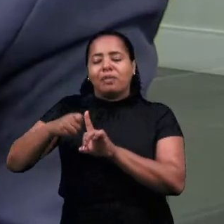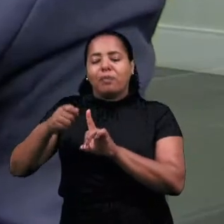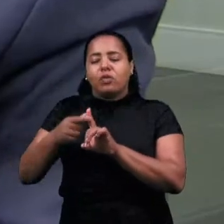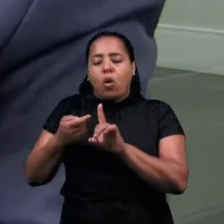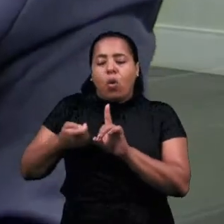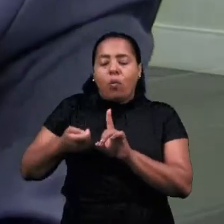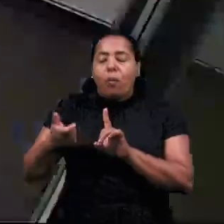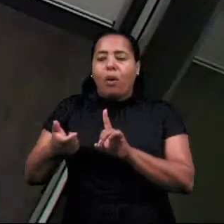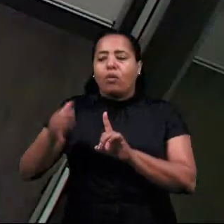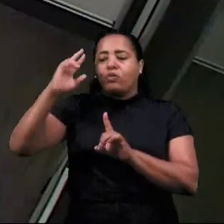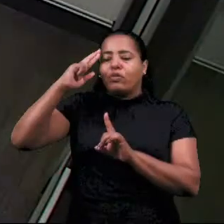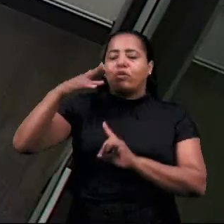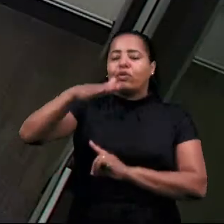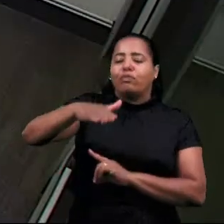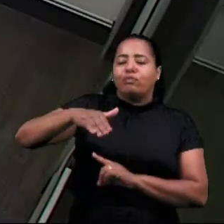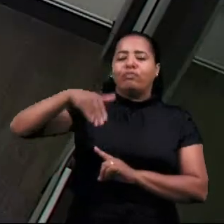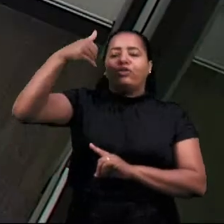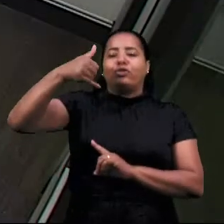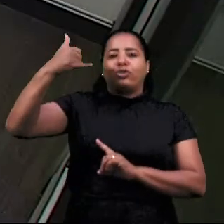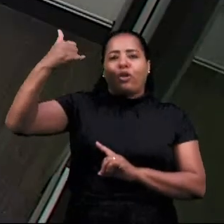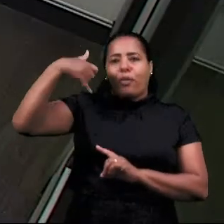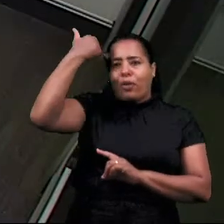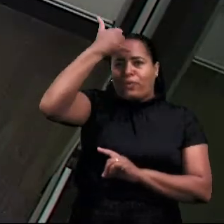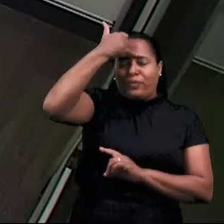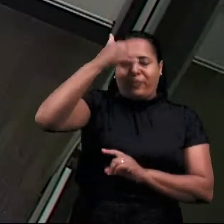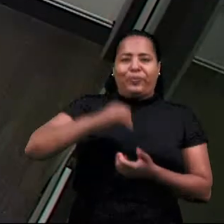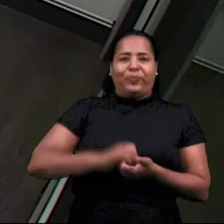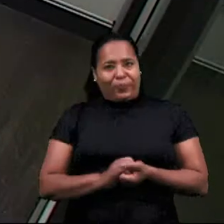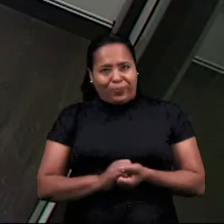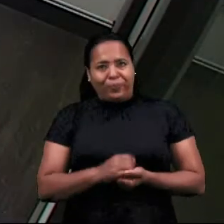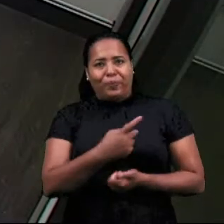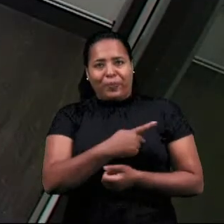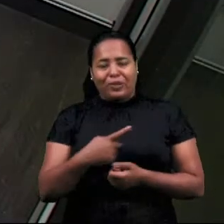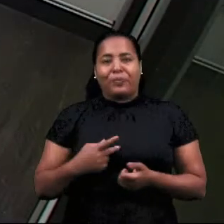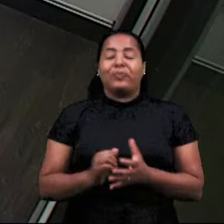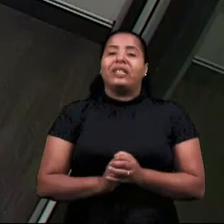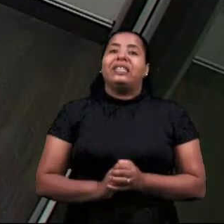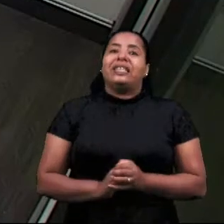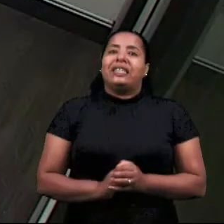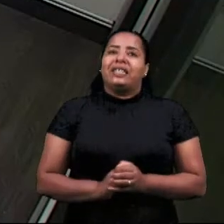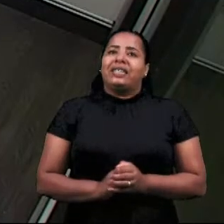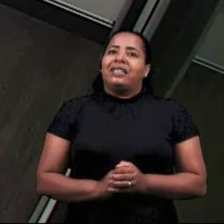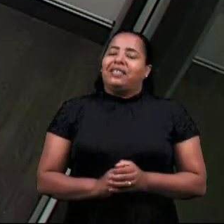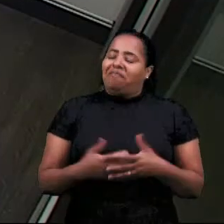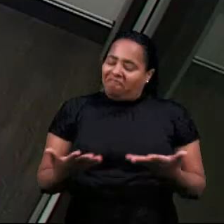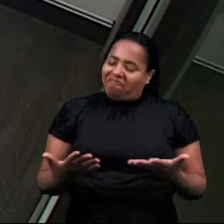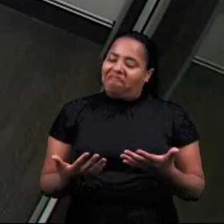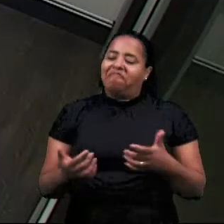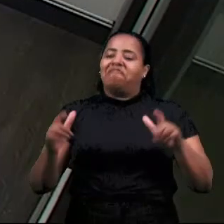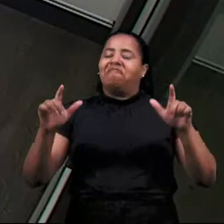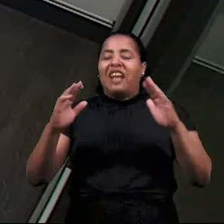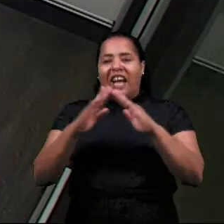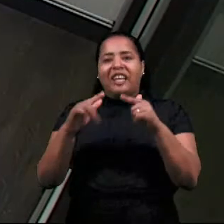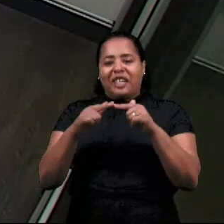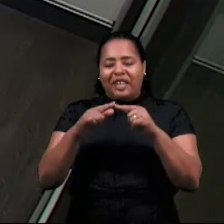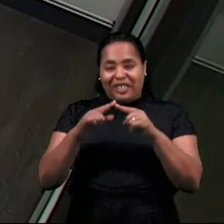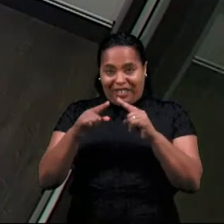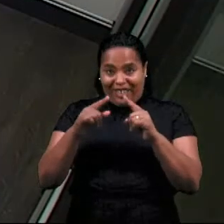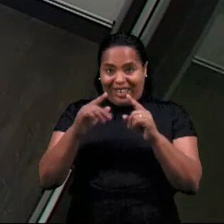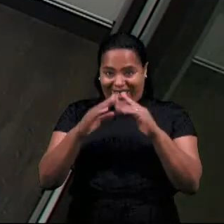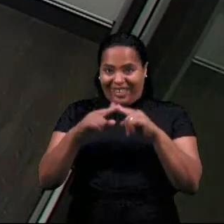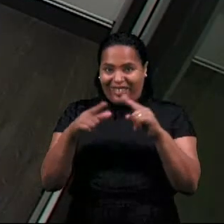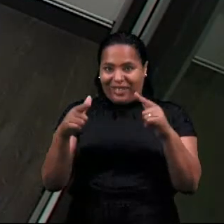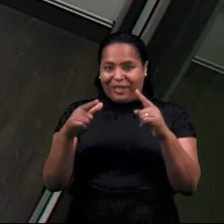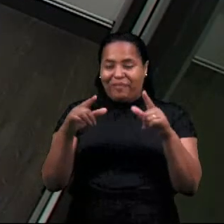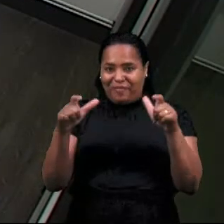a unção. Maravilha, louvado seja o nome do Senhor. O trabalhinho é um lugar de trabalho, né, pastor? Um lugar onde a gente trabalha bastante, né? É